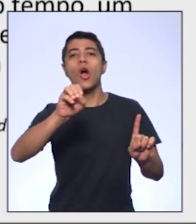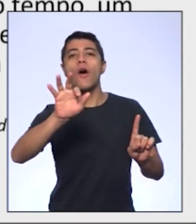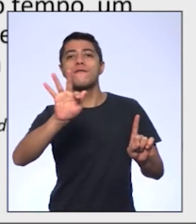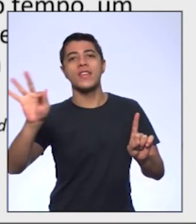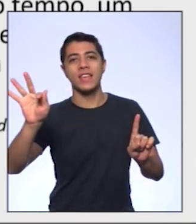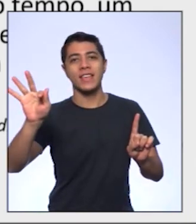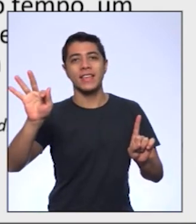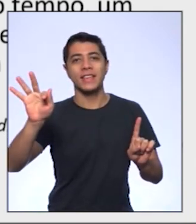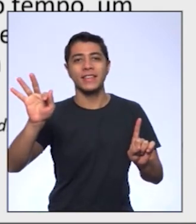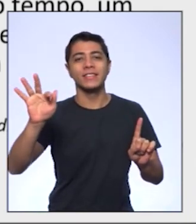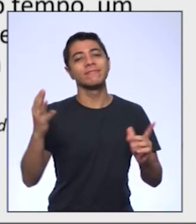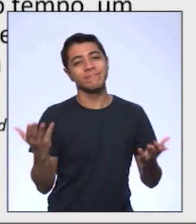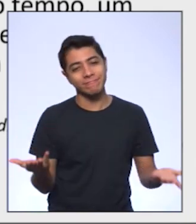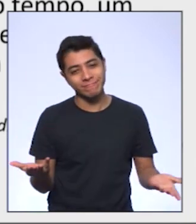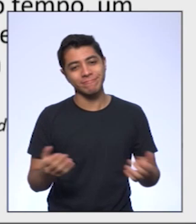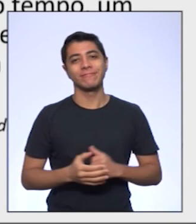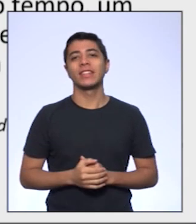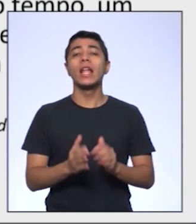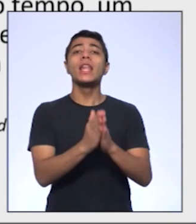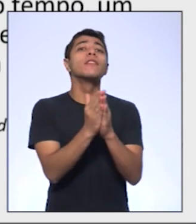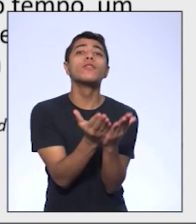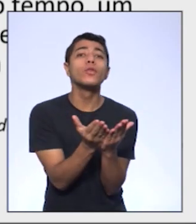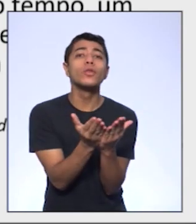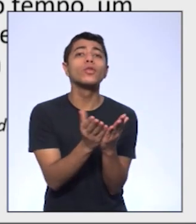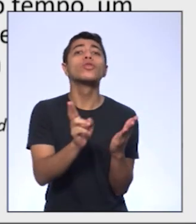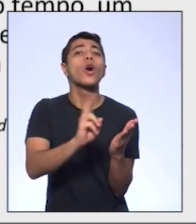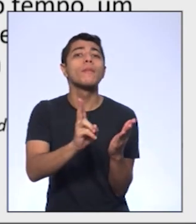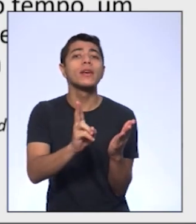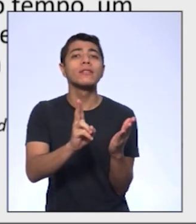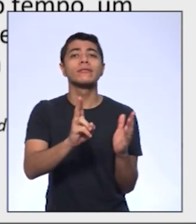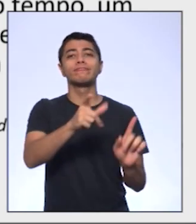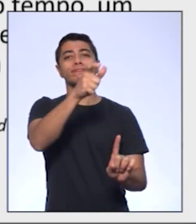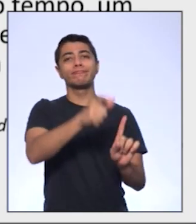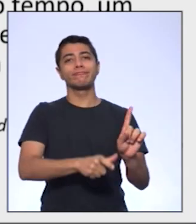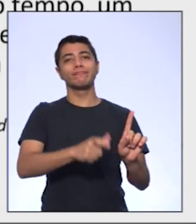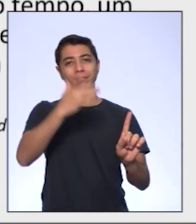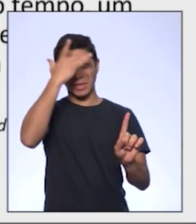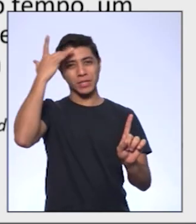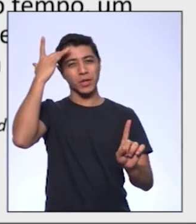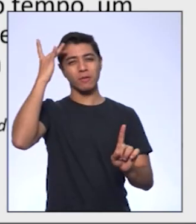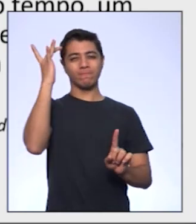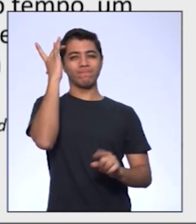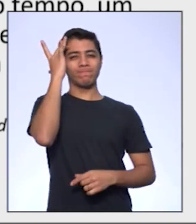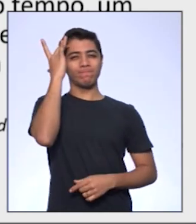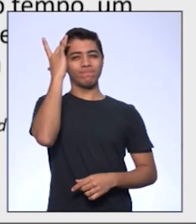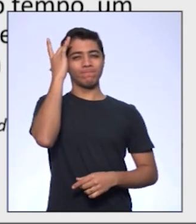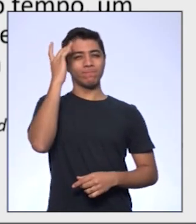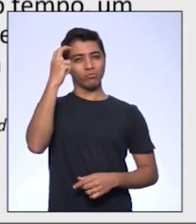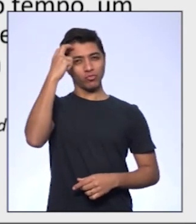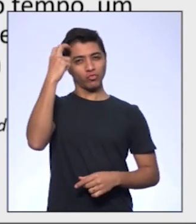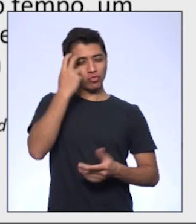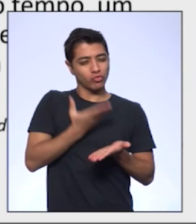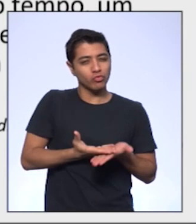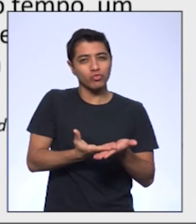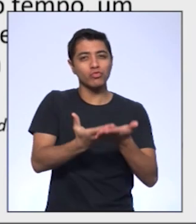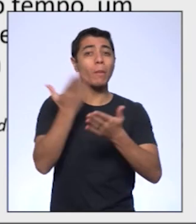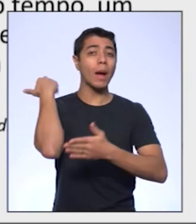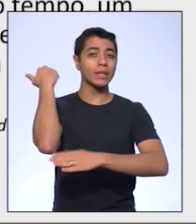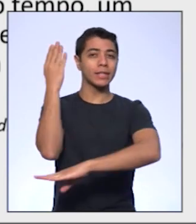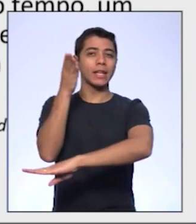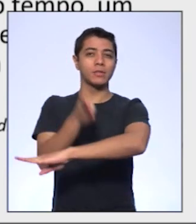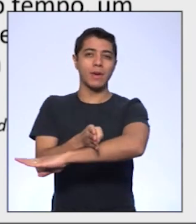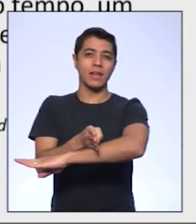Média. Tá? Então, mano, ó, acabei de falar do cara. Bom, no início foram as